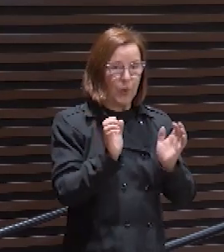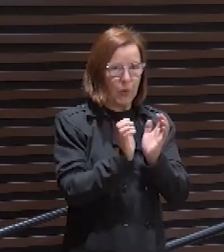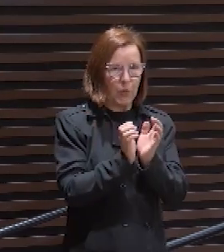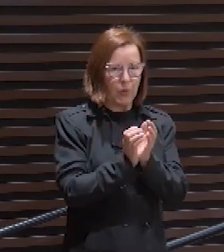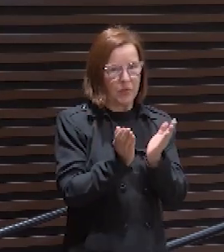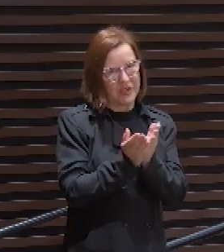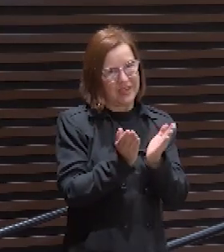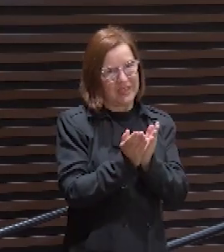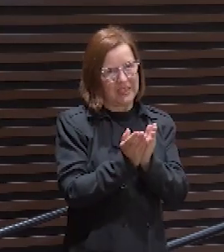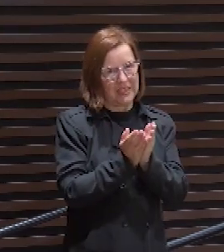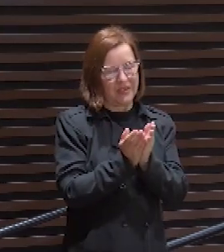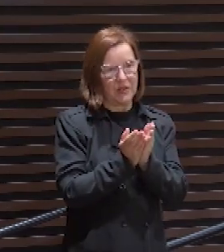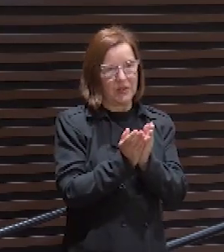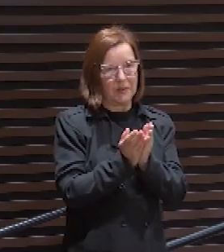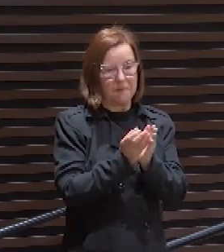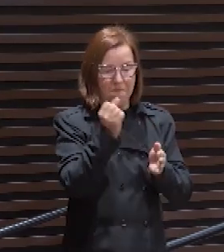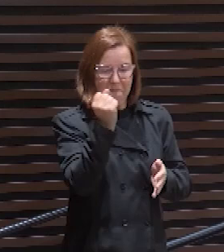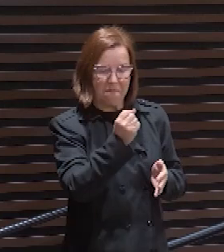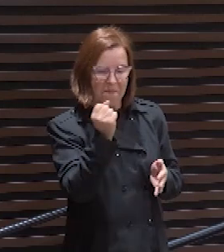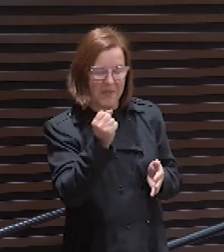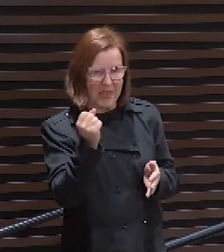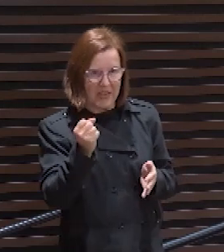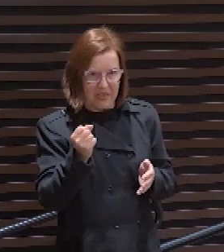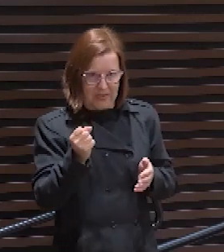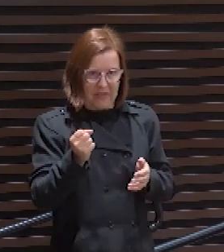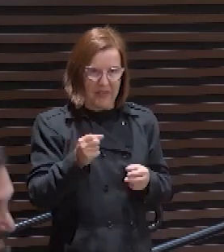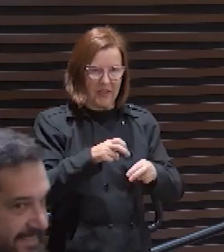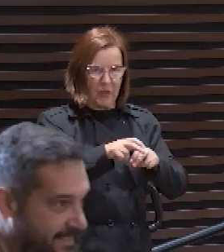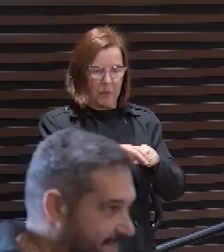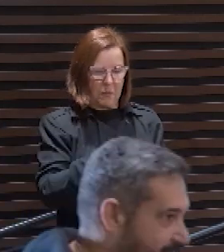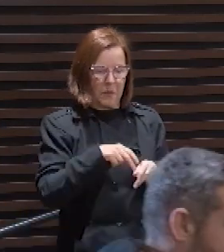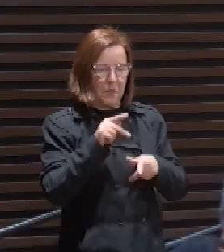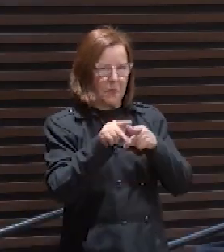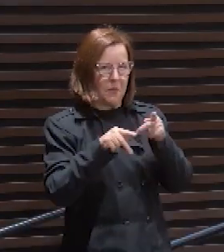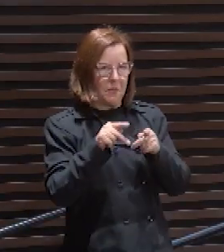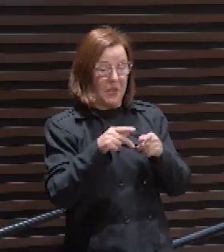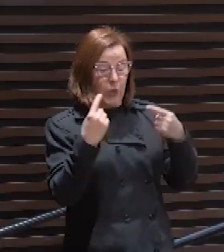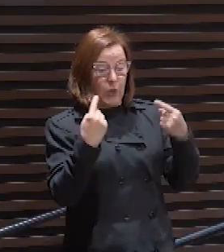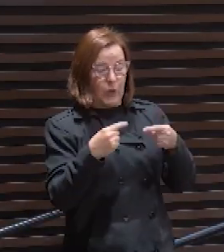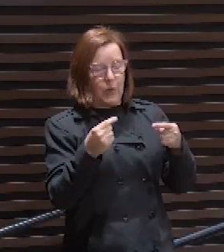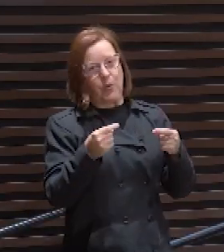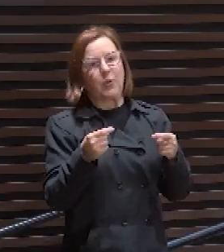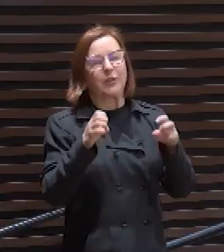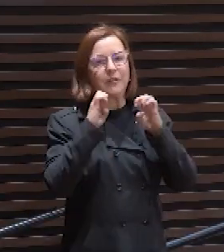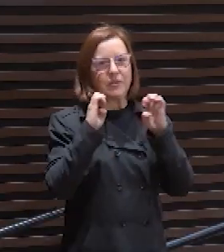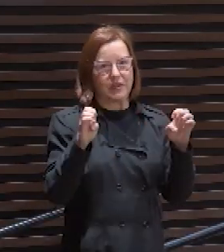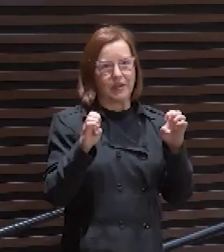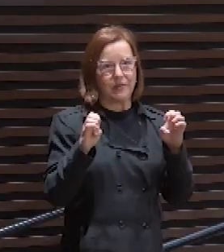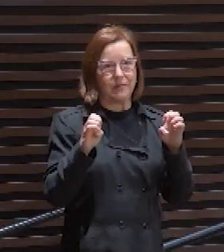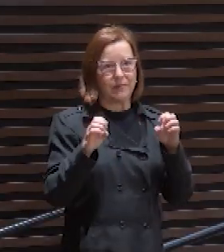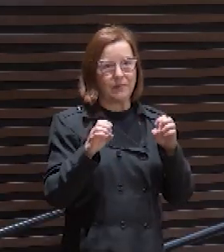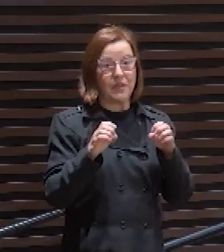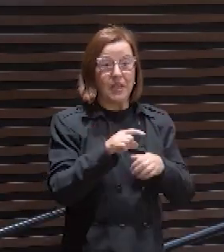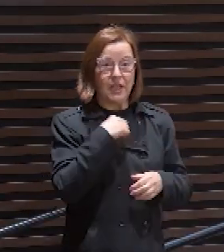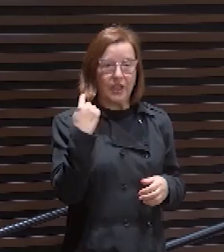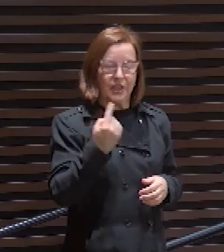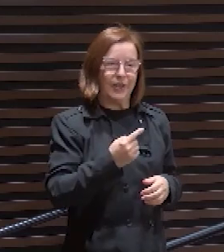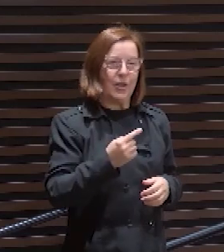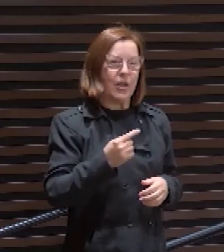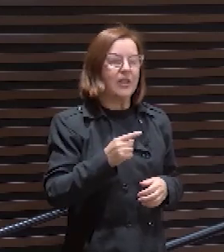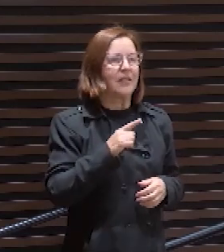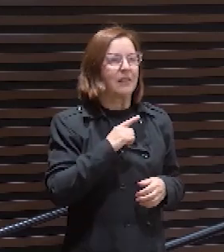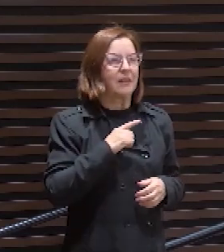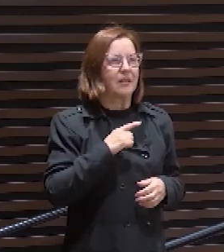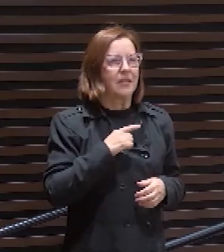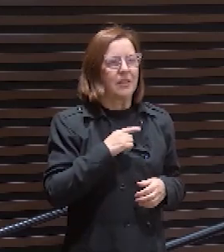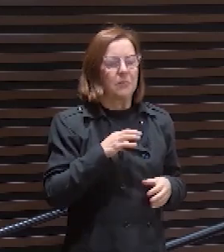foram mortos, o local de reunião deles foi totalmente destruído. Só que nós, irmãos, temos total privilégio de,